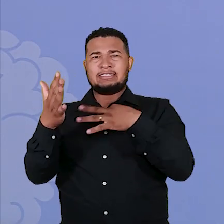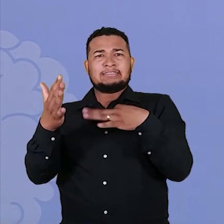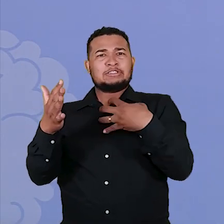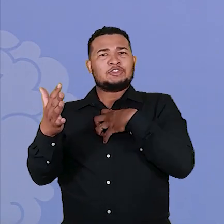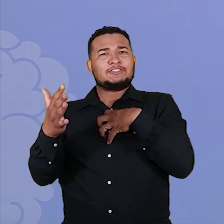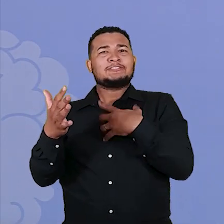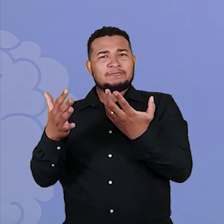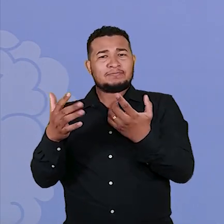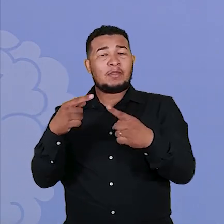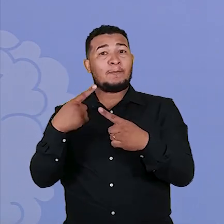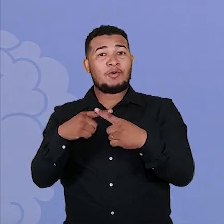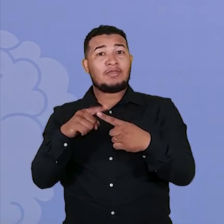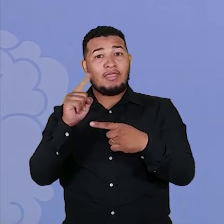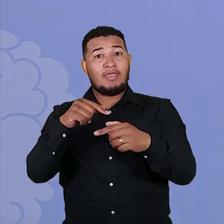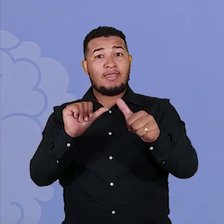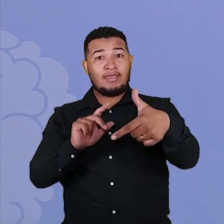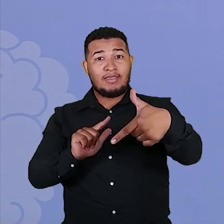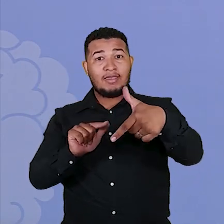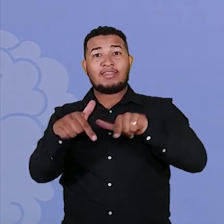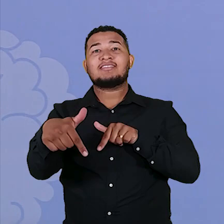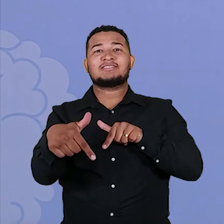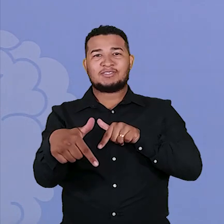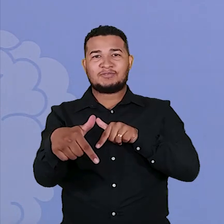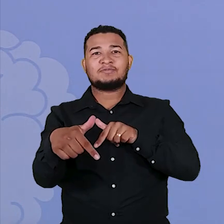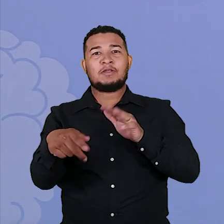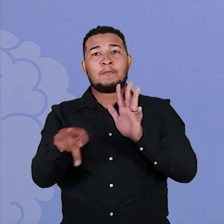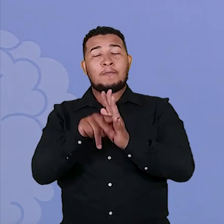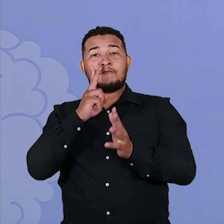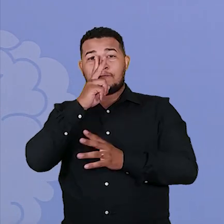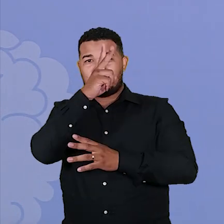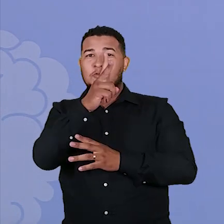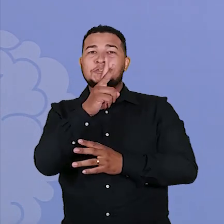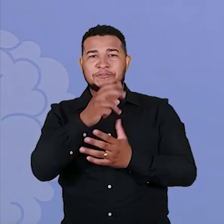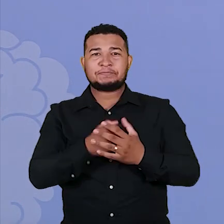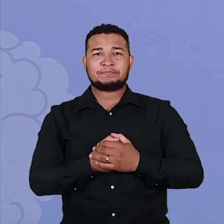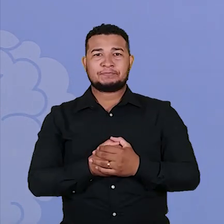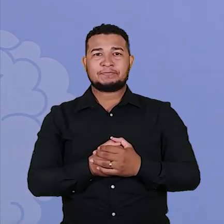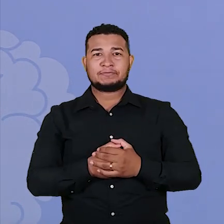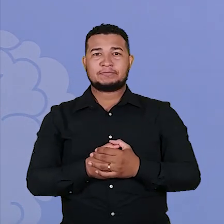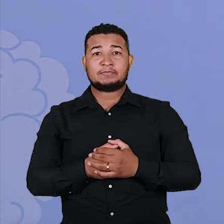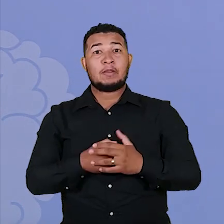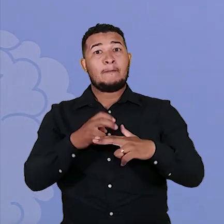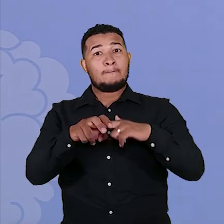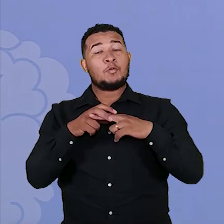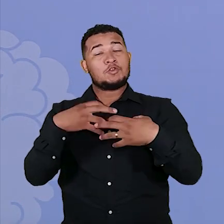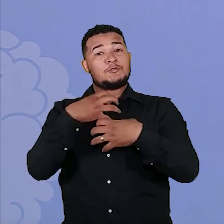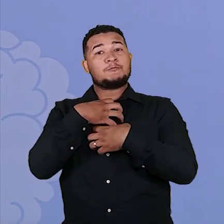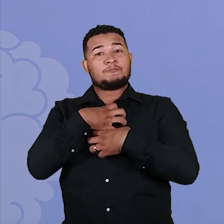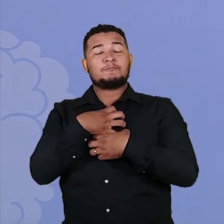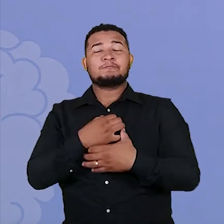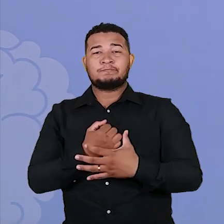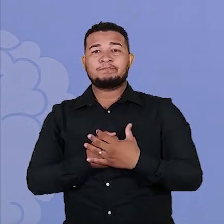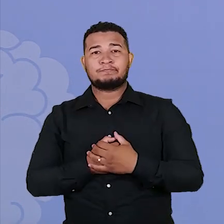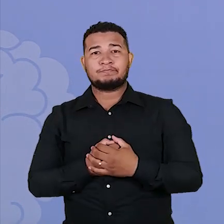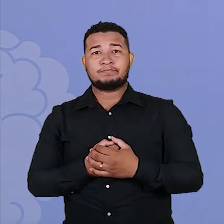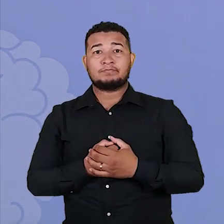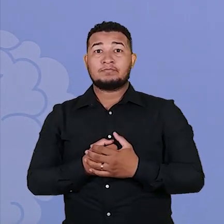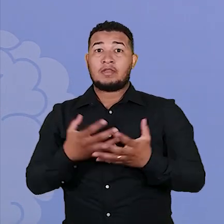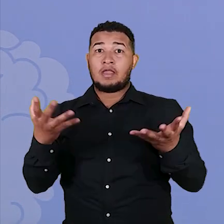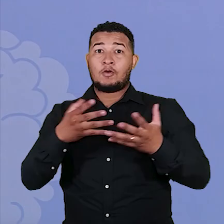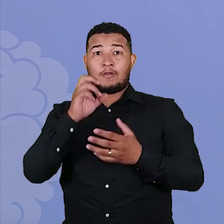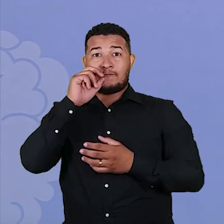sente dor não sente porque você ver a reação da sua força né a parede ela por isso que você sente dor